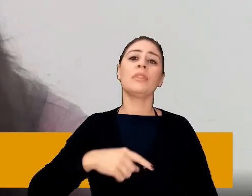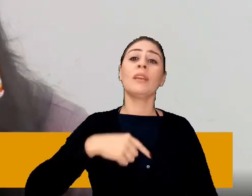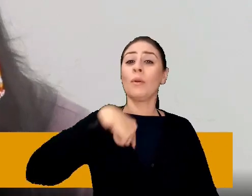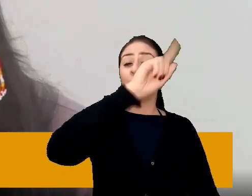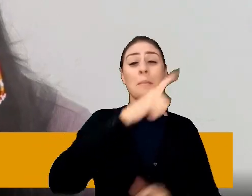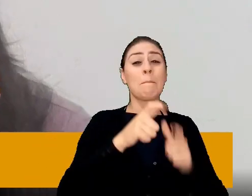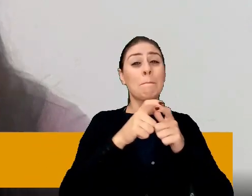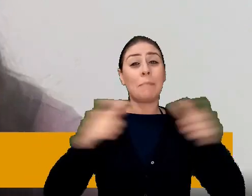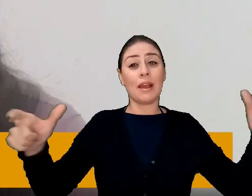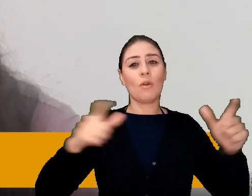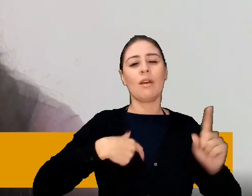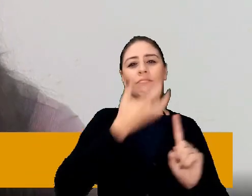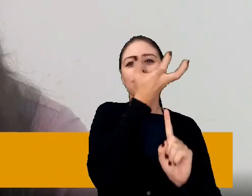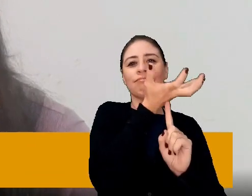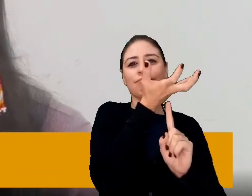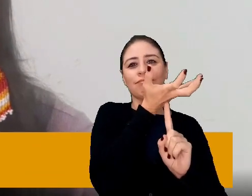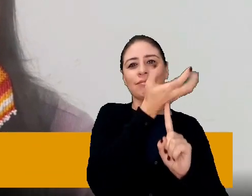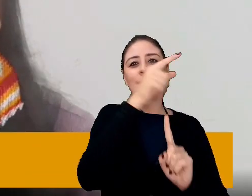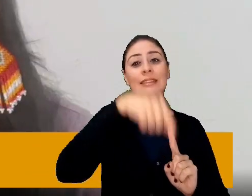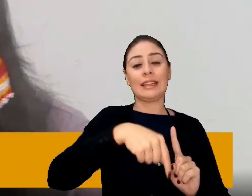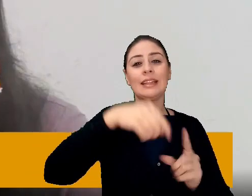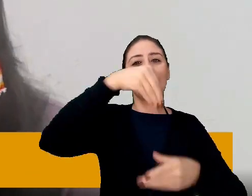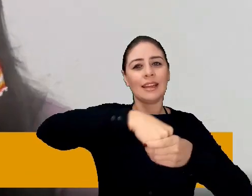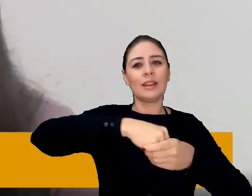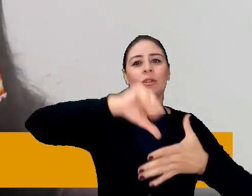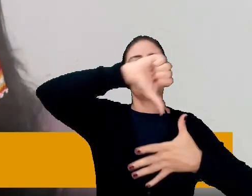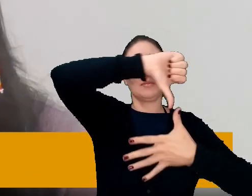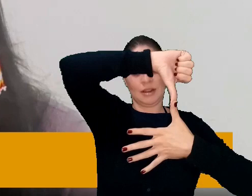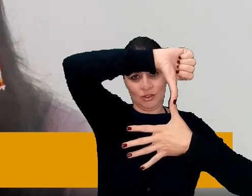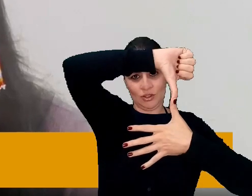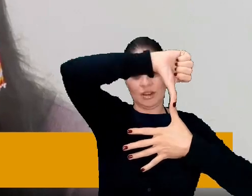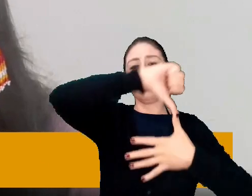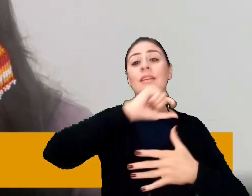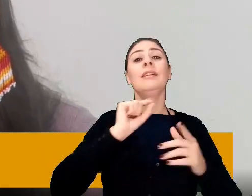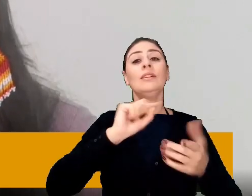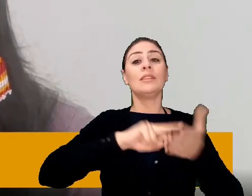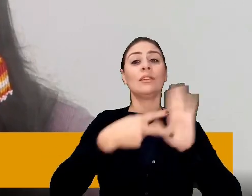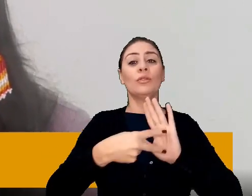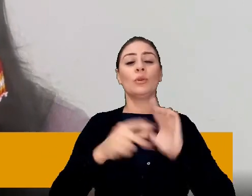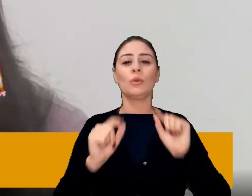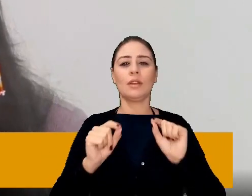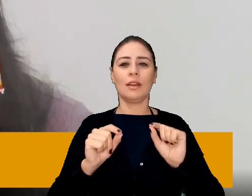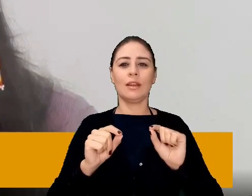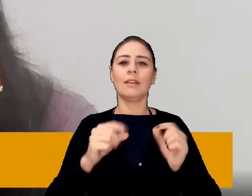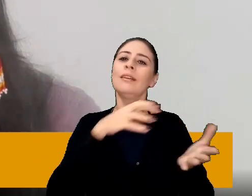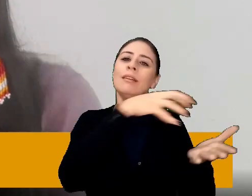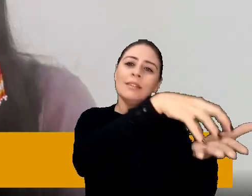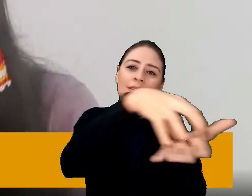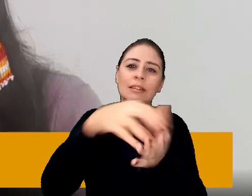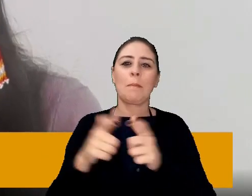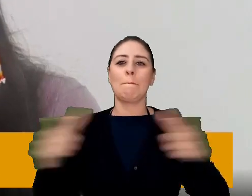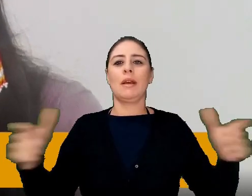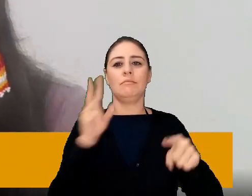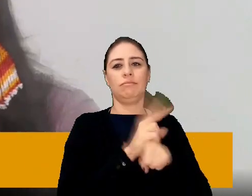de araucária da América Latina. Então, o que isso prova e comprova? Que nas aldeias há